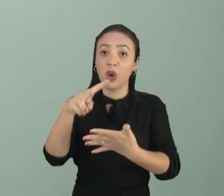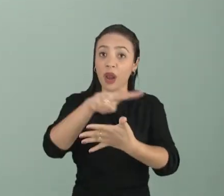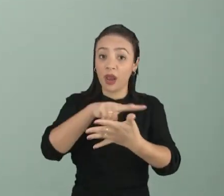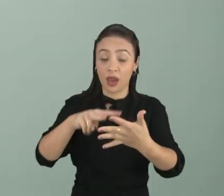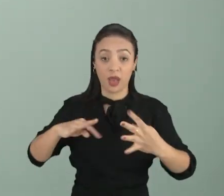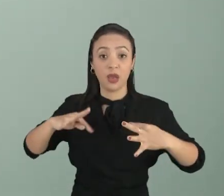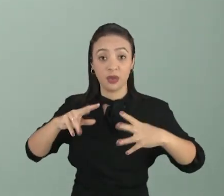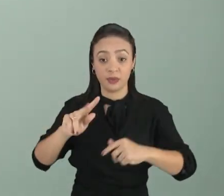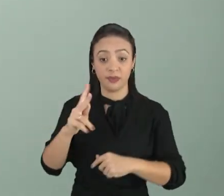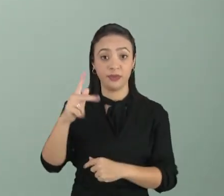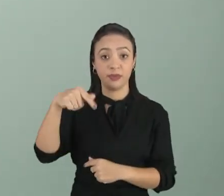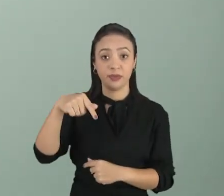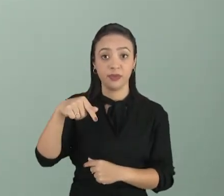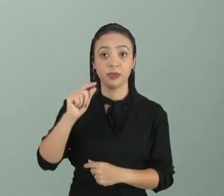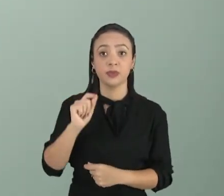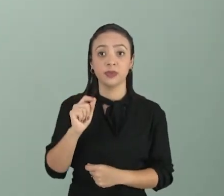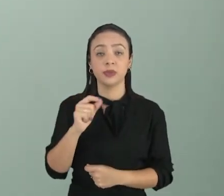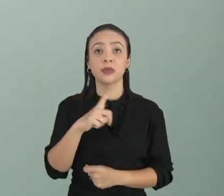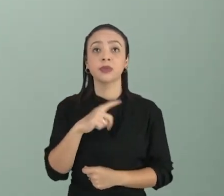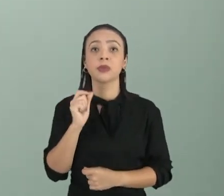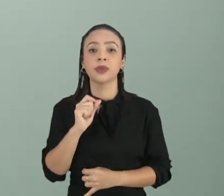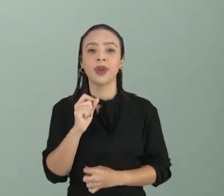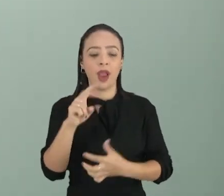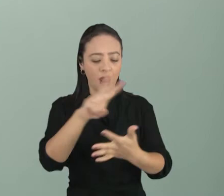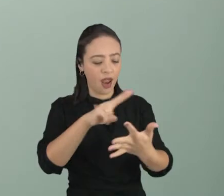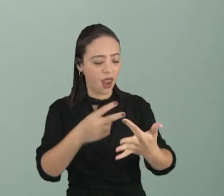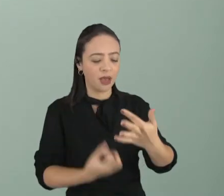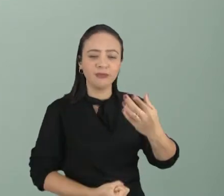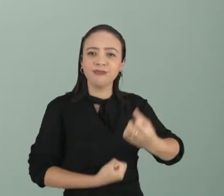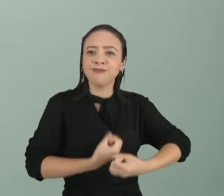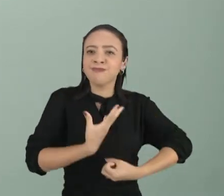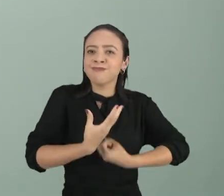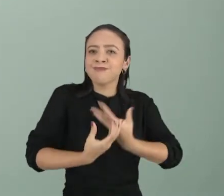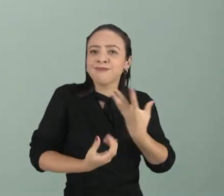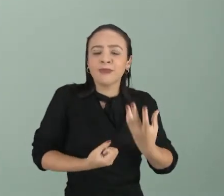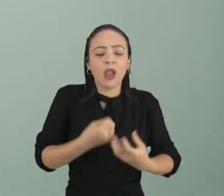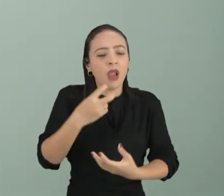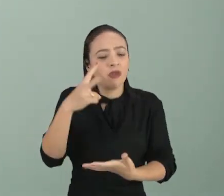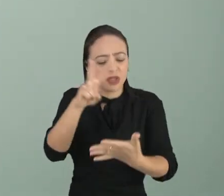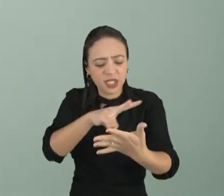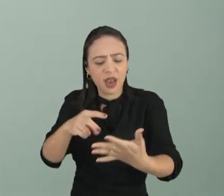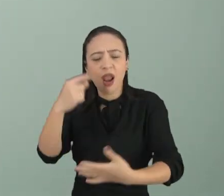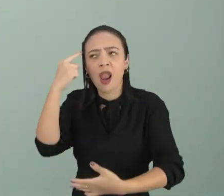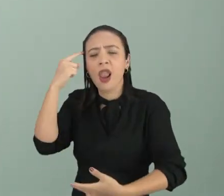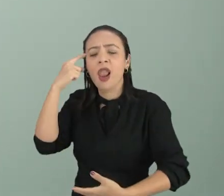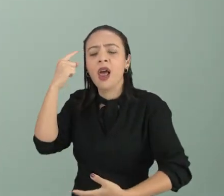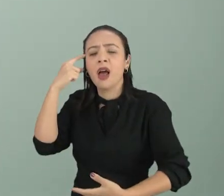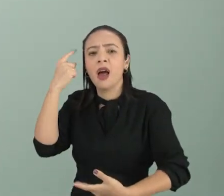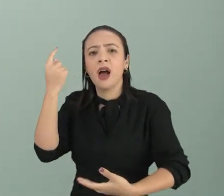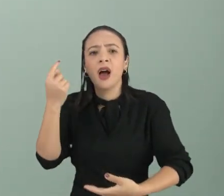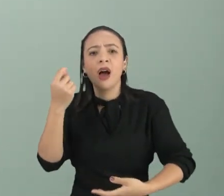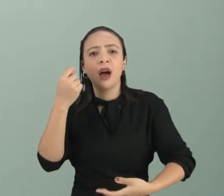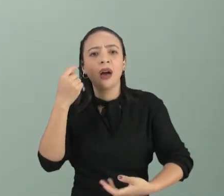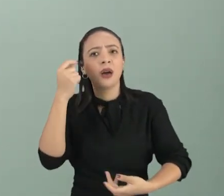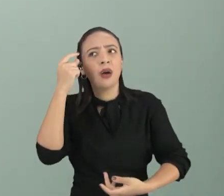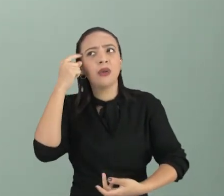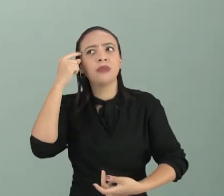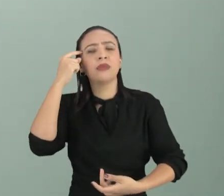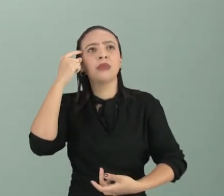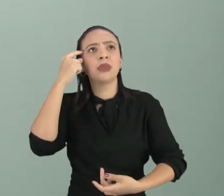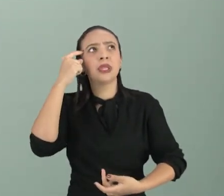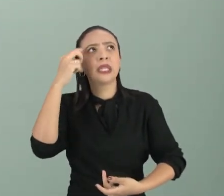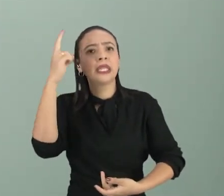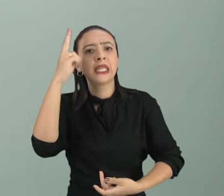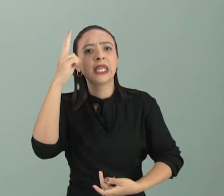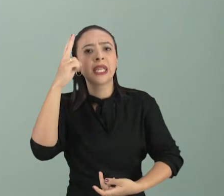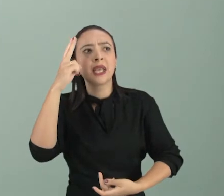das HQs, a leitura ela vai fluindo, muitas vezes você vai lendo mentalmente, vai colocando na sua cabeça, representando